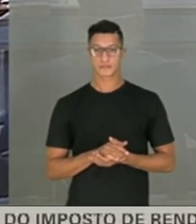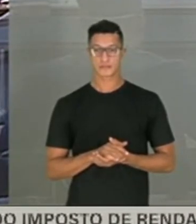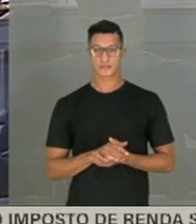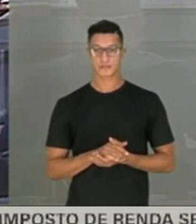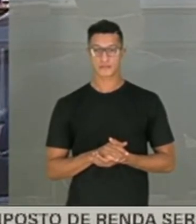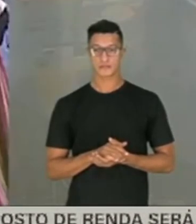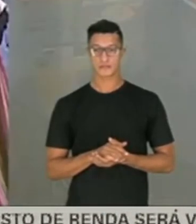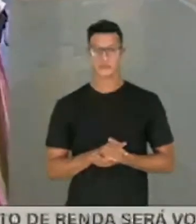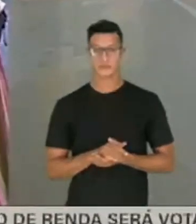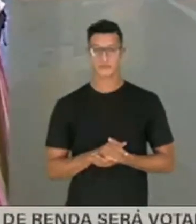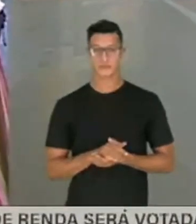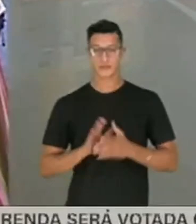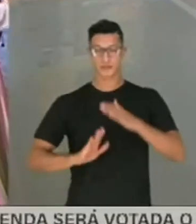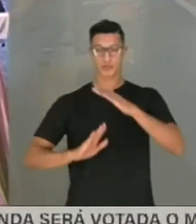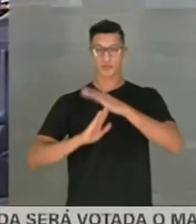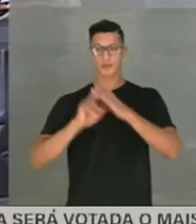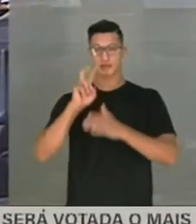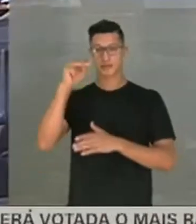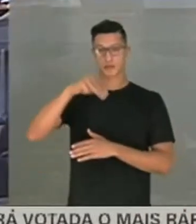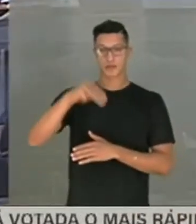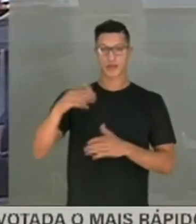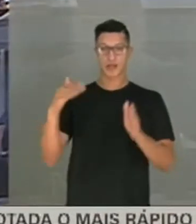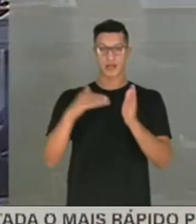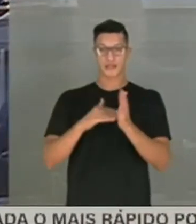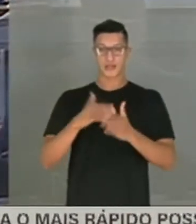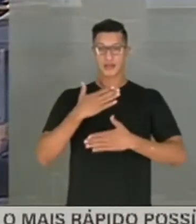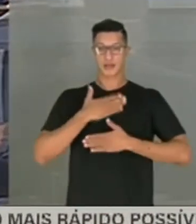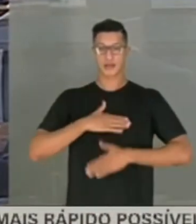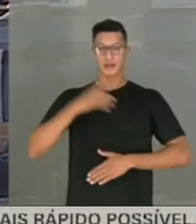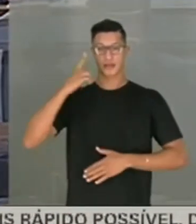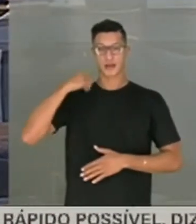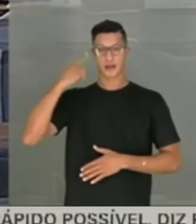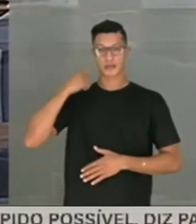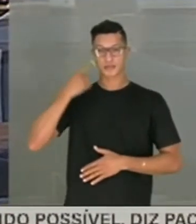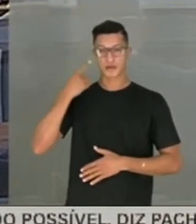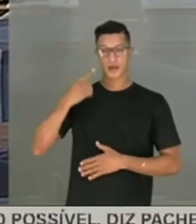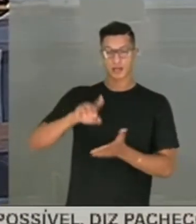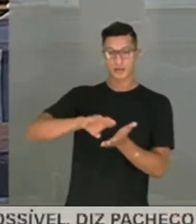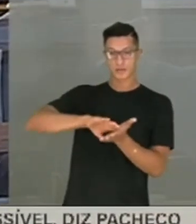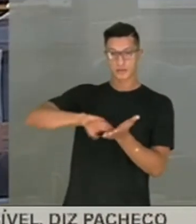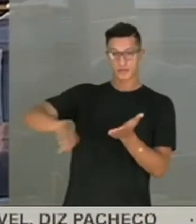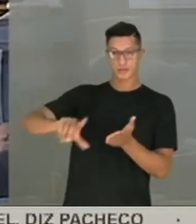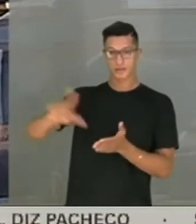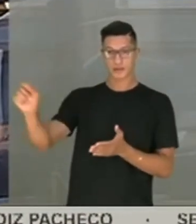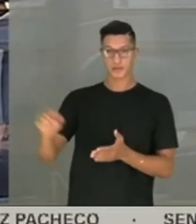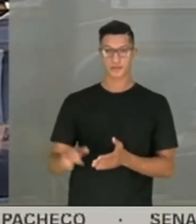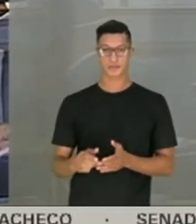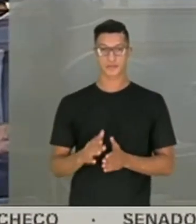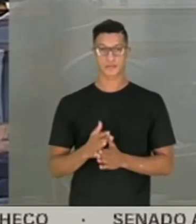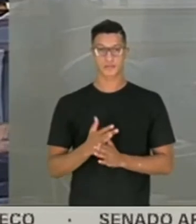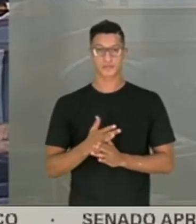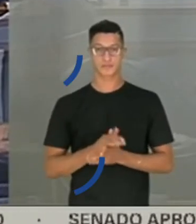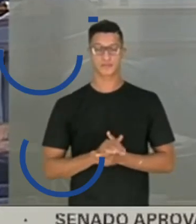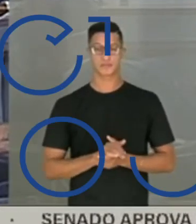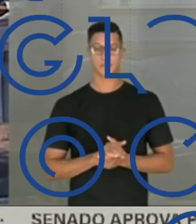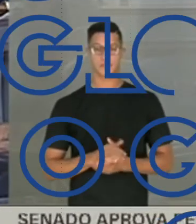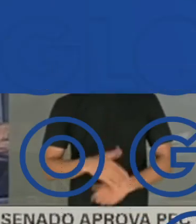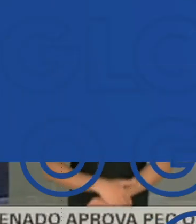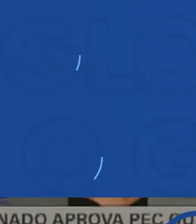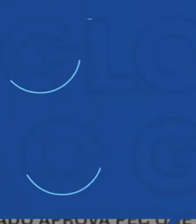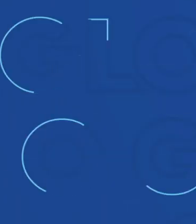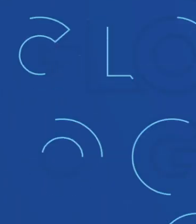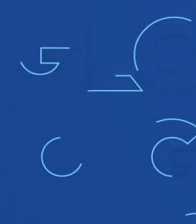eu vou suspender por 5 minutos até o advogado você retirar